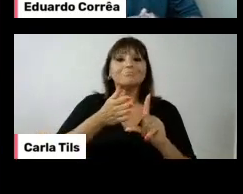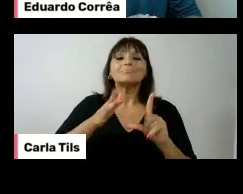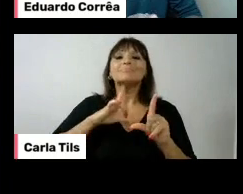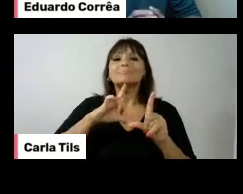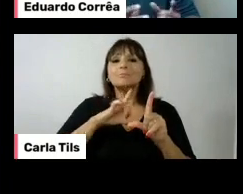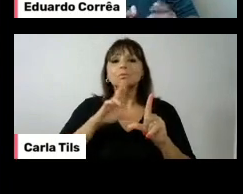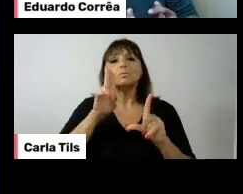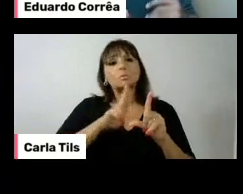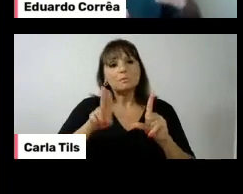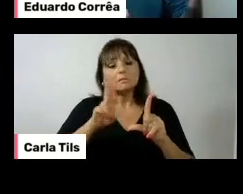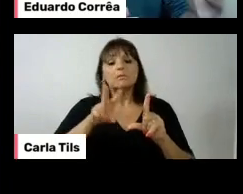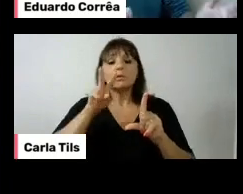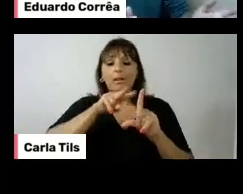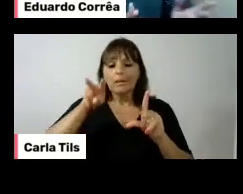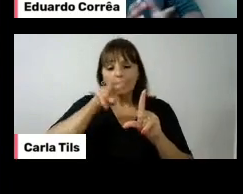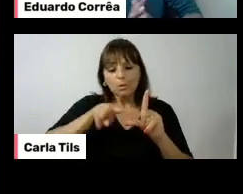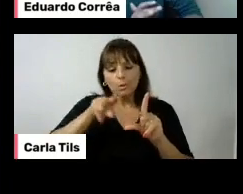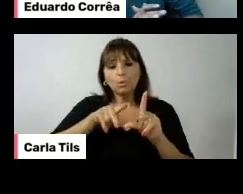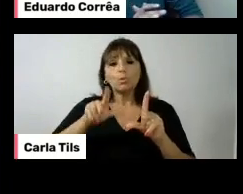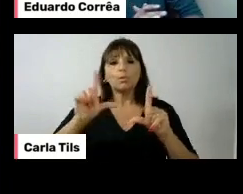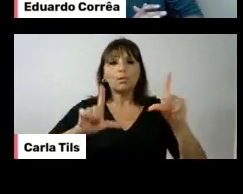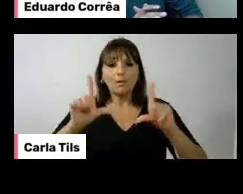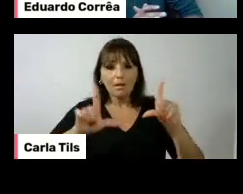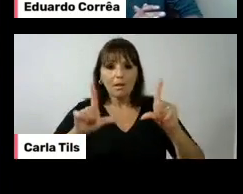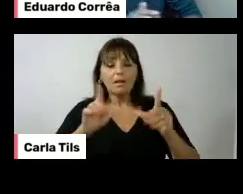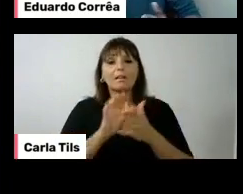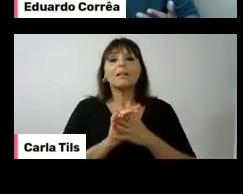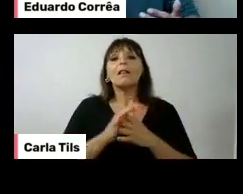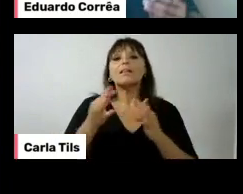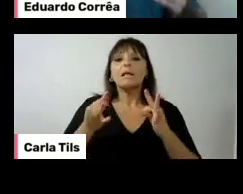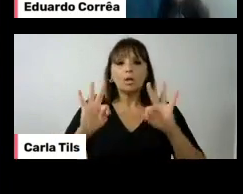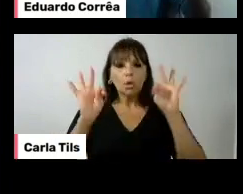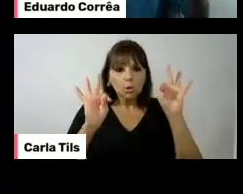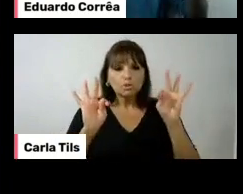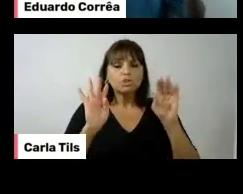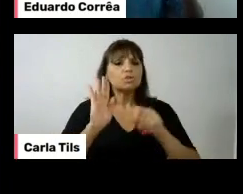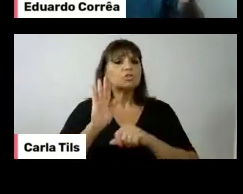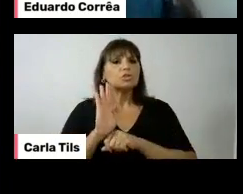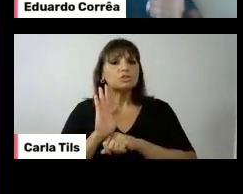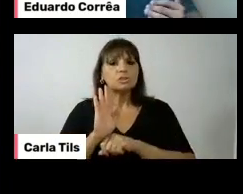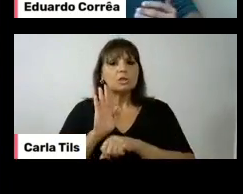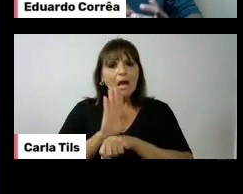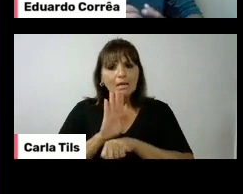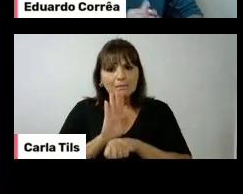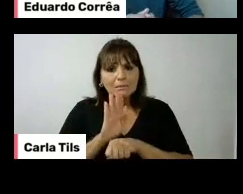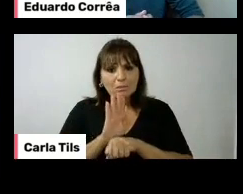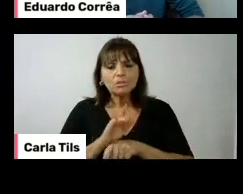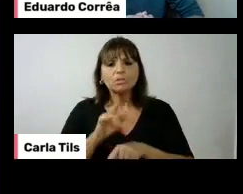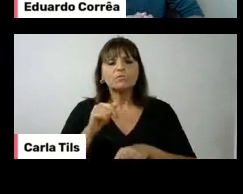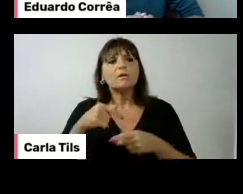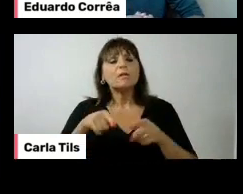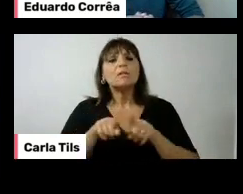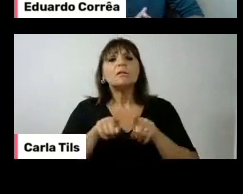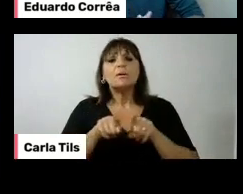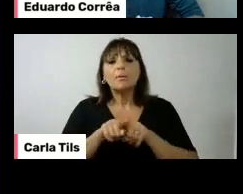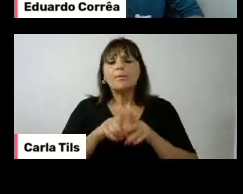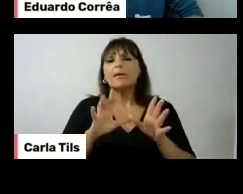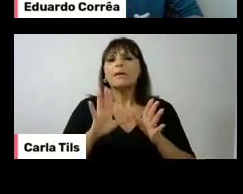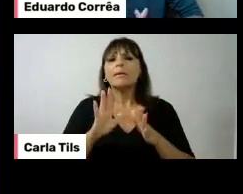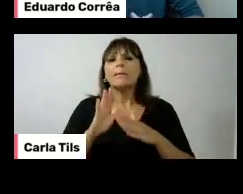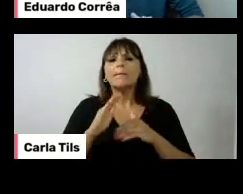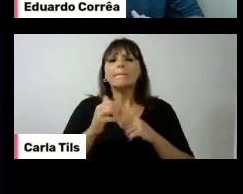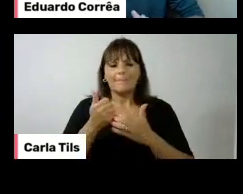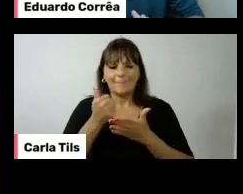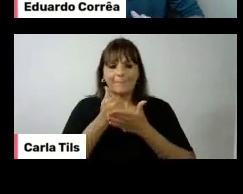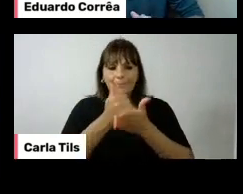leitor de tela, navegarmos utilizando uma tecnologia assistiva. Nós fazemos o passo a passo do nosso site, de fato,